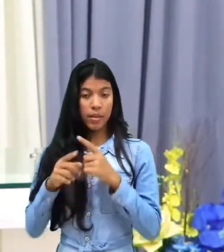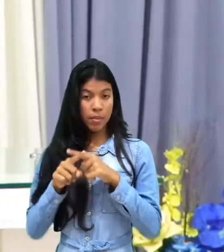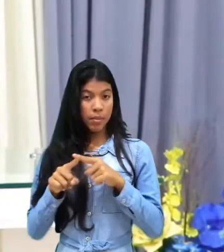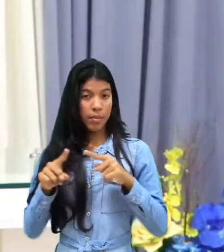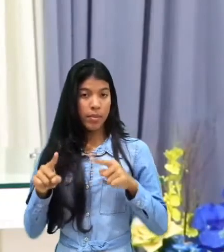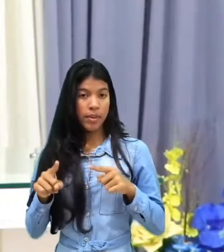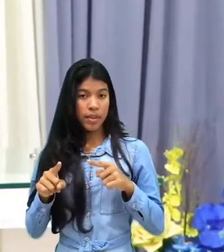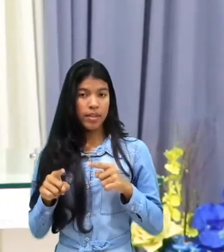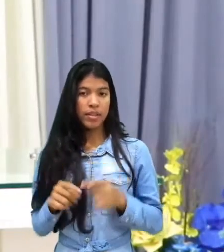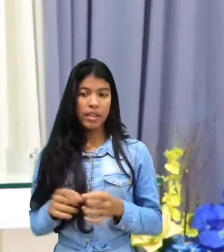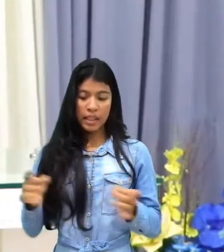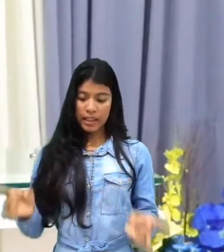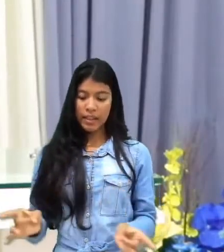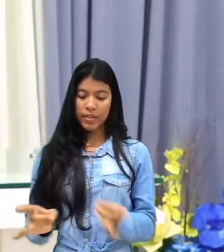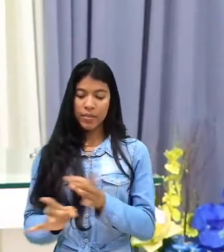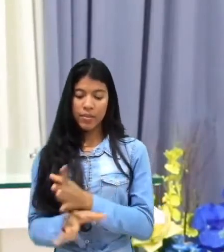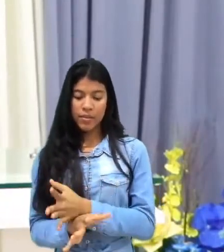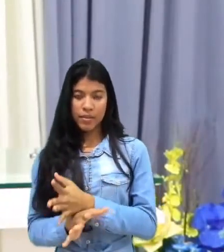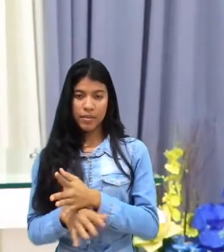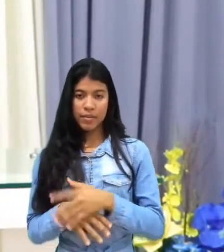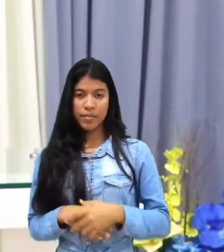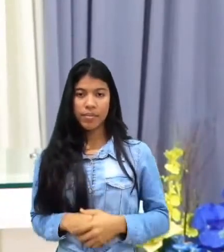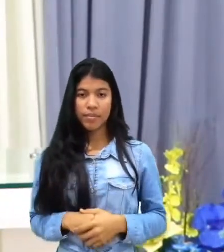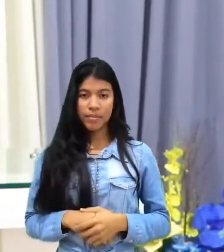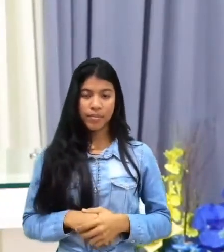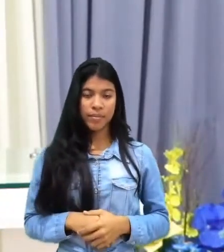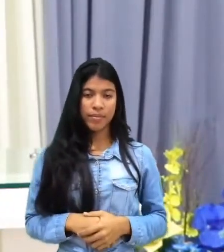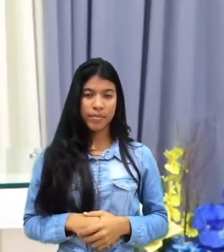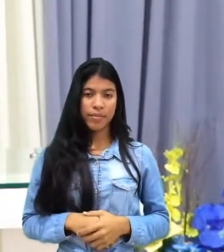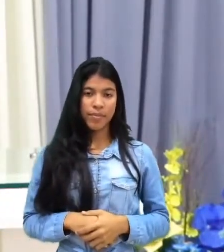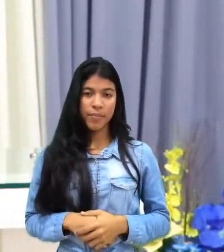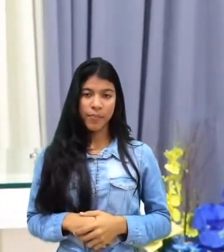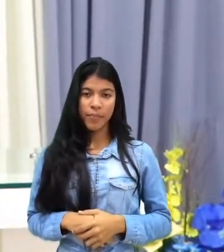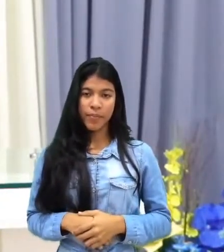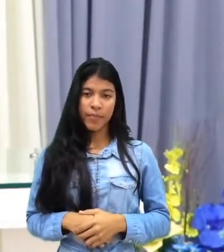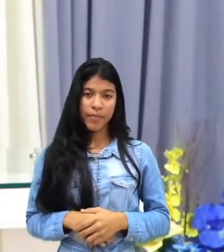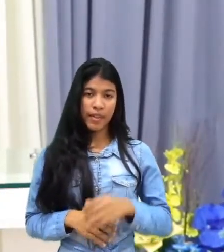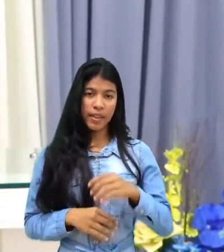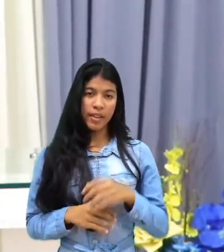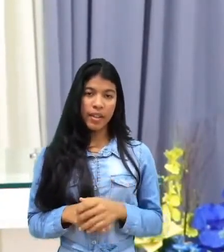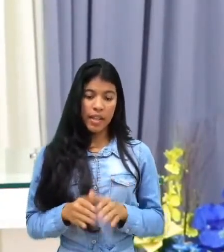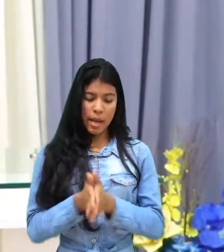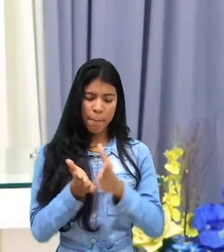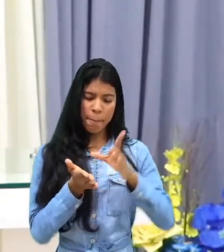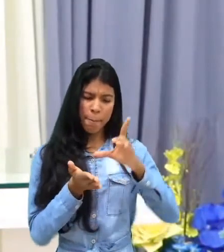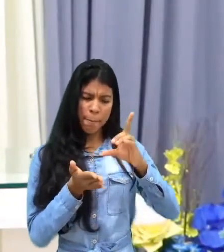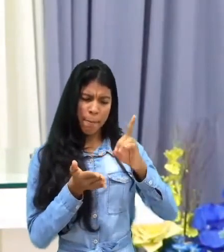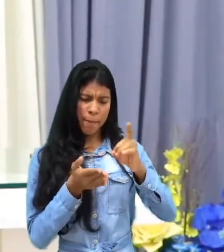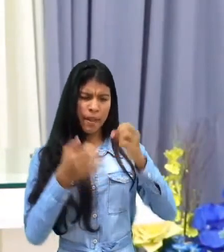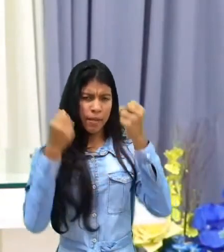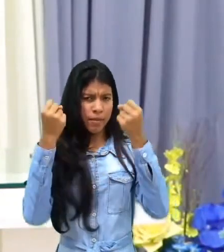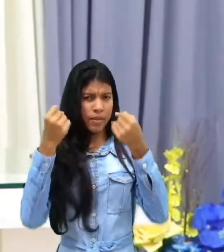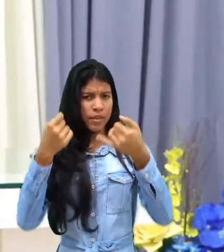termina. Salomão, escrevendo, não é? Eclesiastes, capítulo 7, versículo 8, a parte